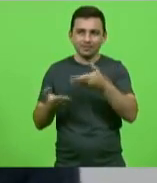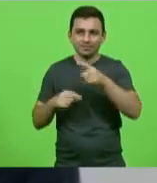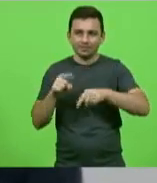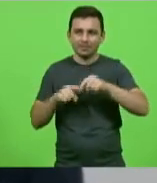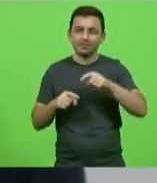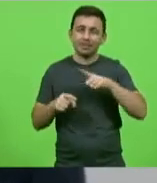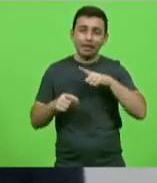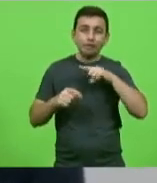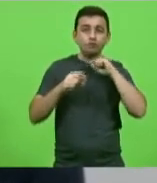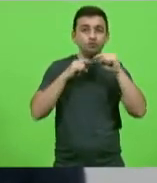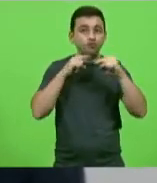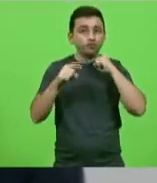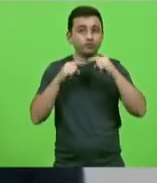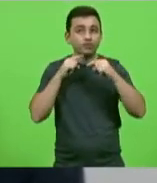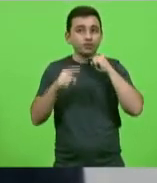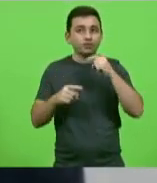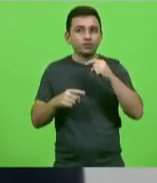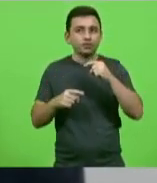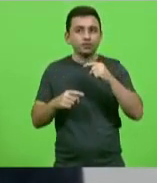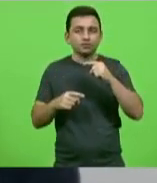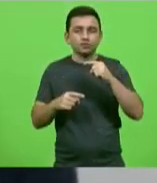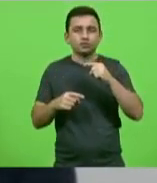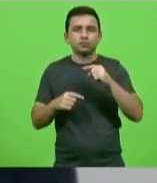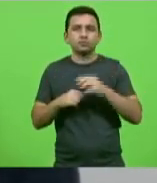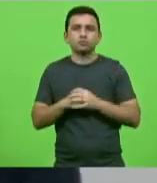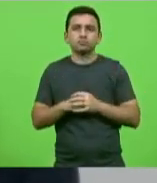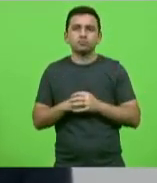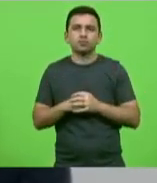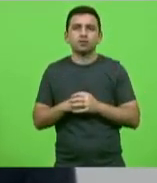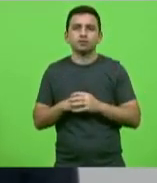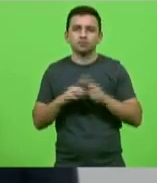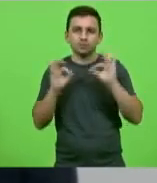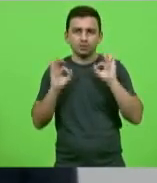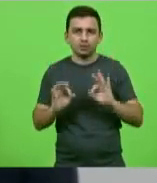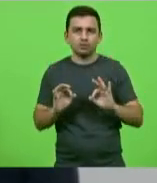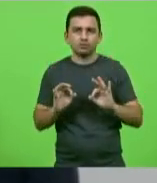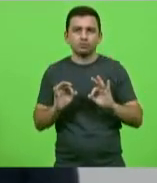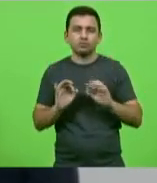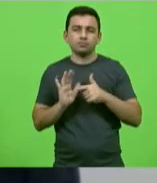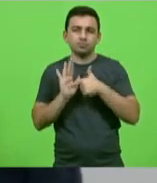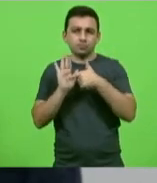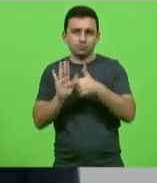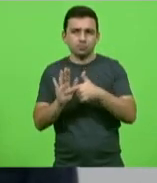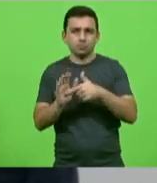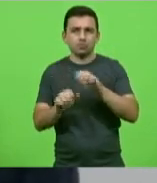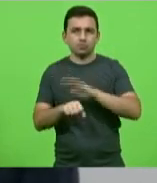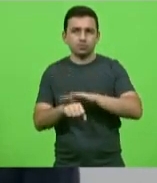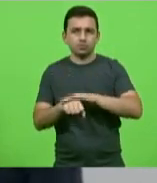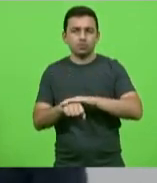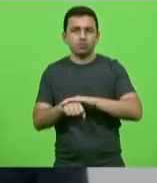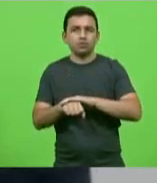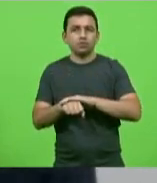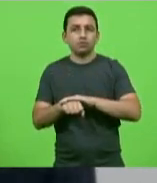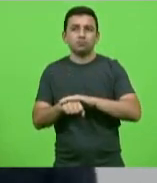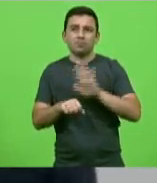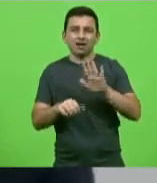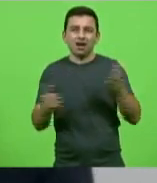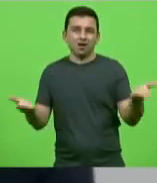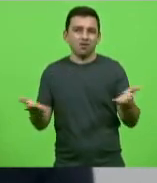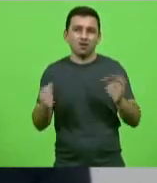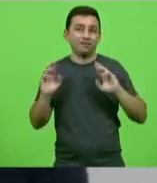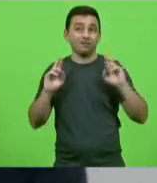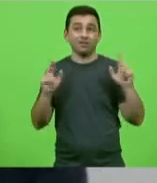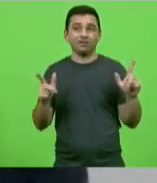havia dúvida, pois certa era a materialidade e razoável era a carga indiciária da autoria. Aqui, diverso de